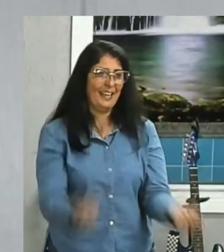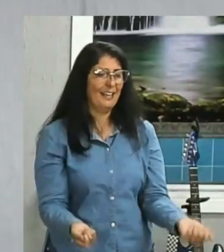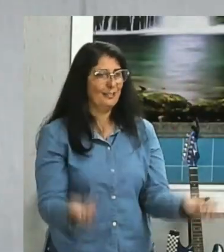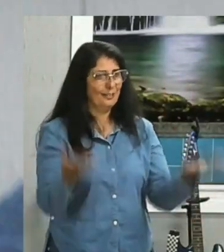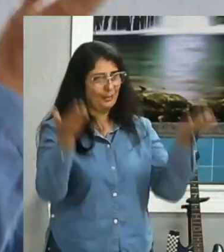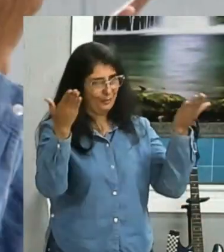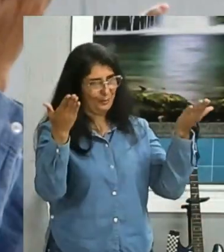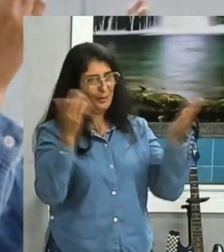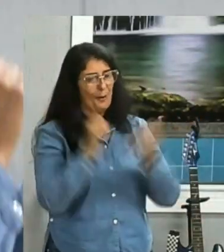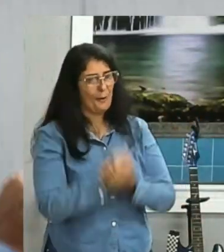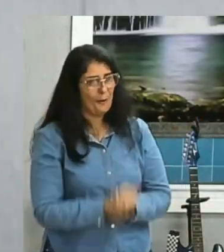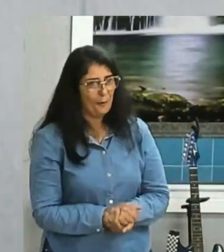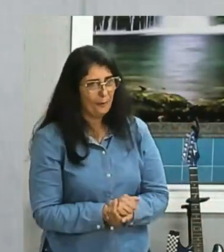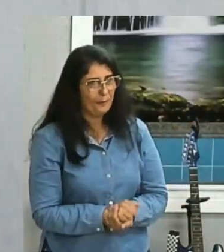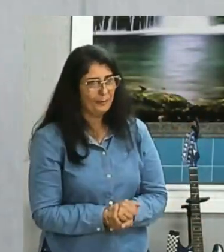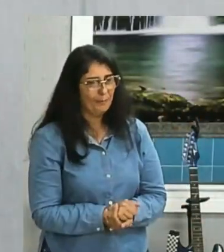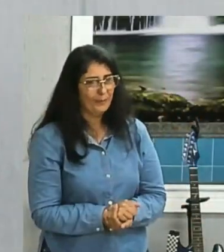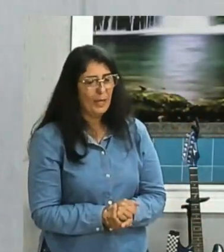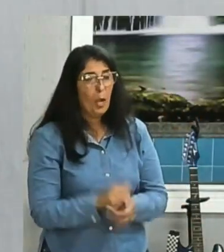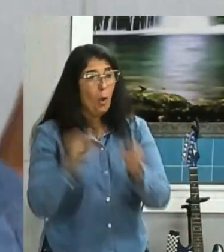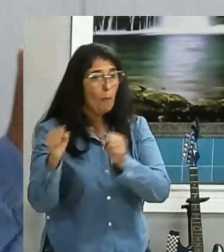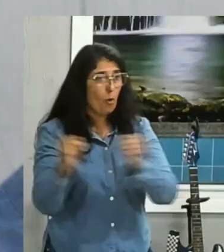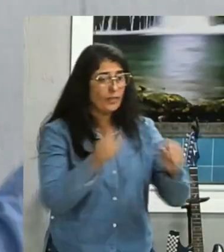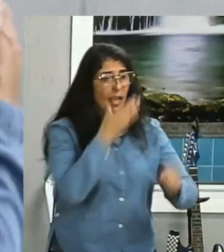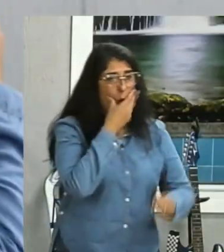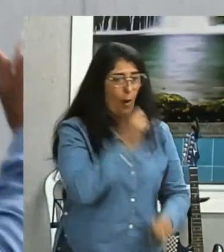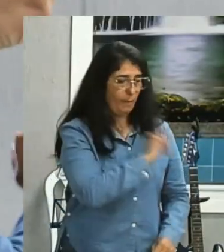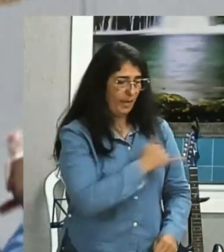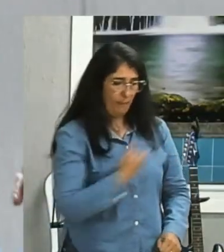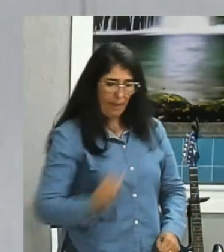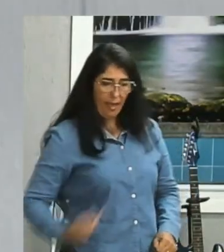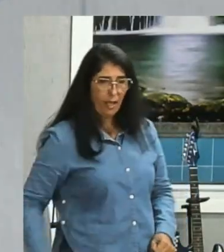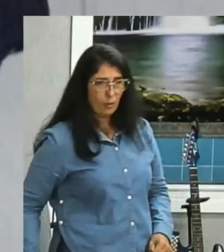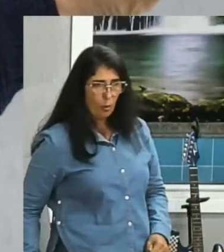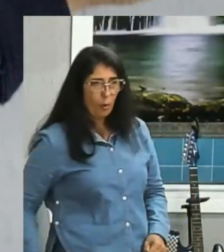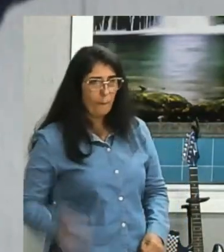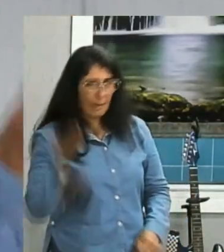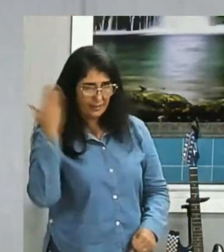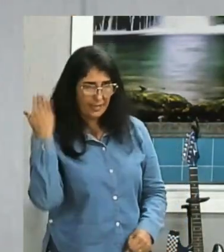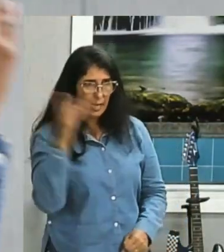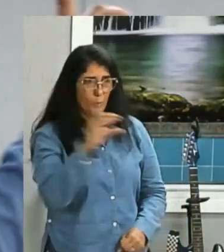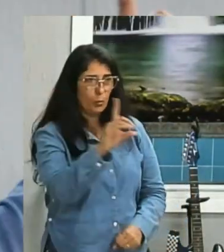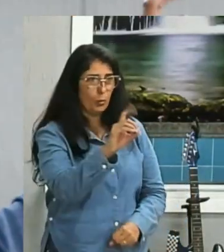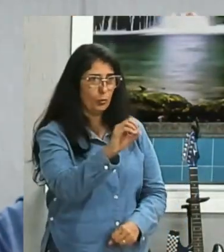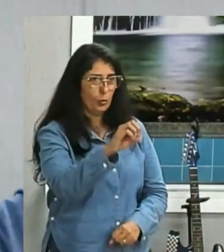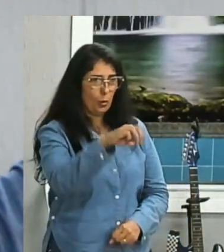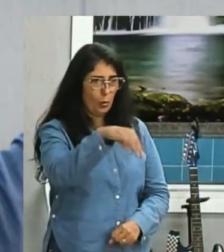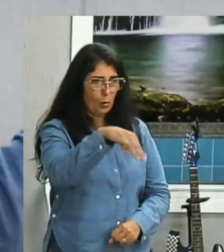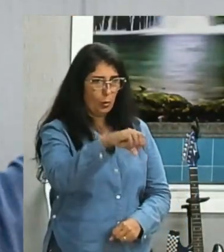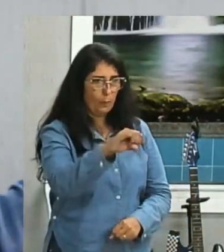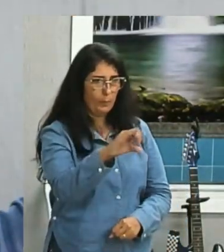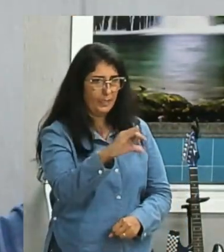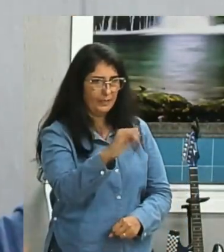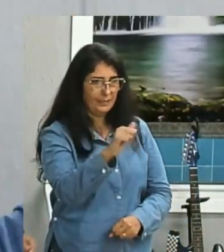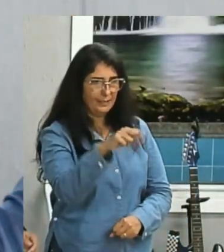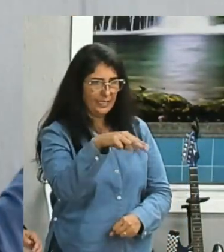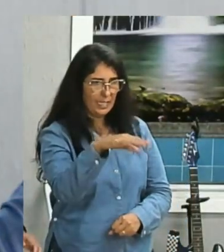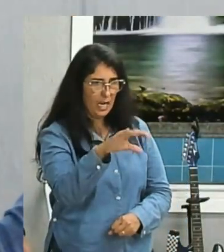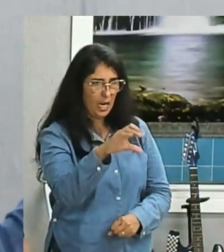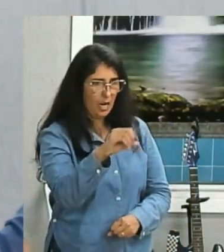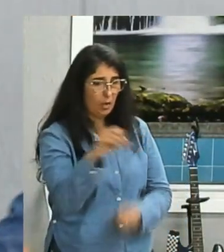igualava com o poder da morte, e Cristo venceu o poder da